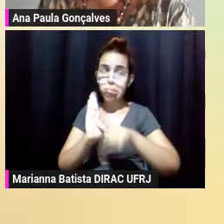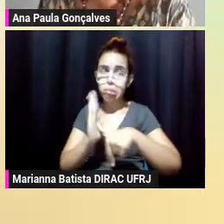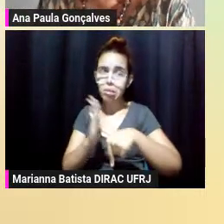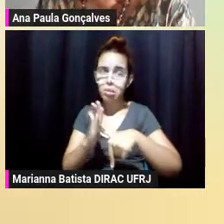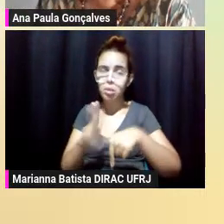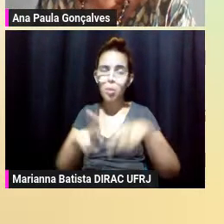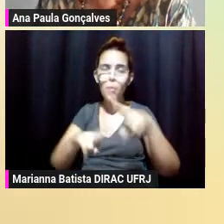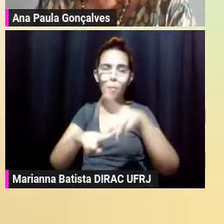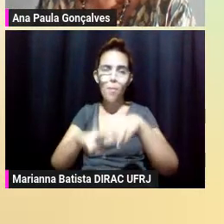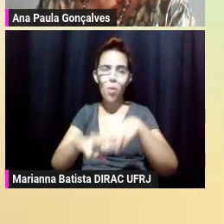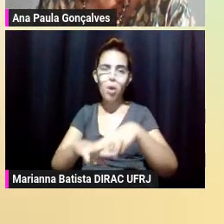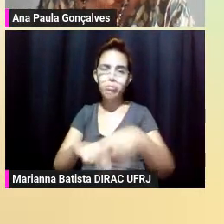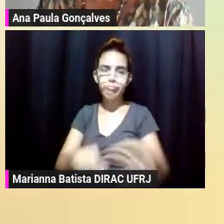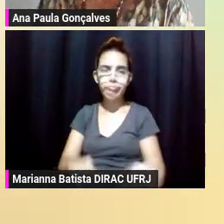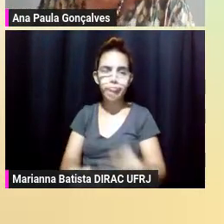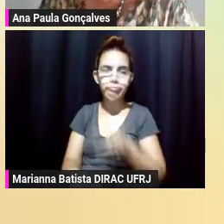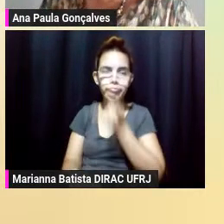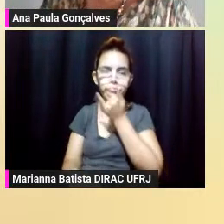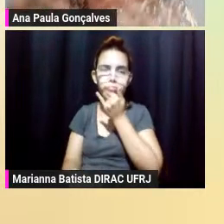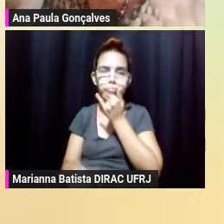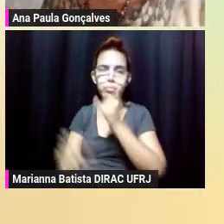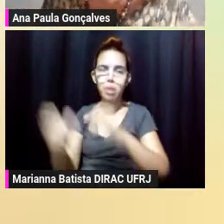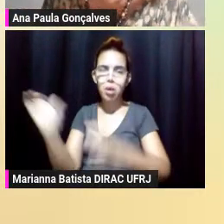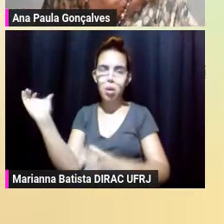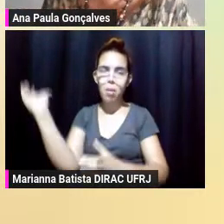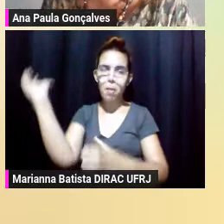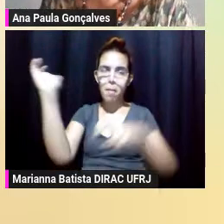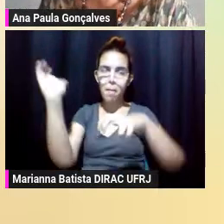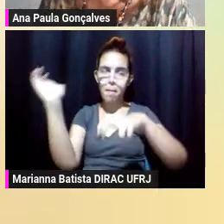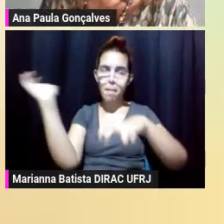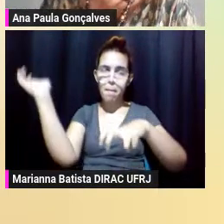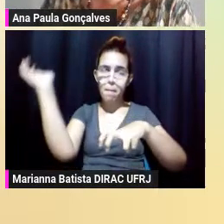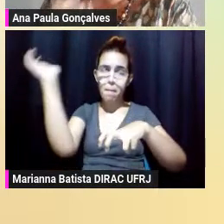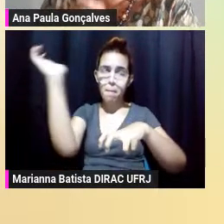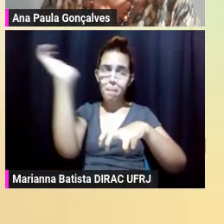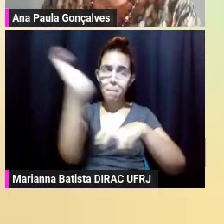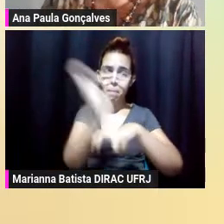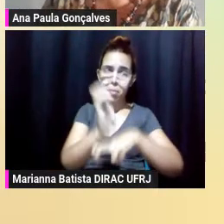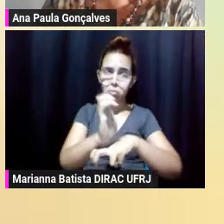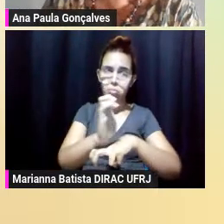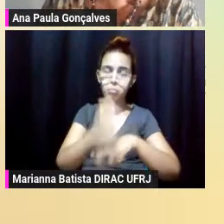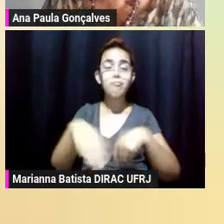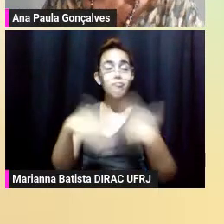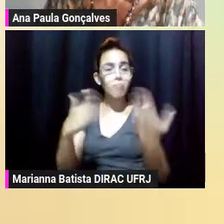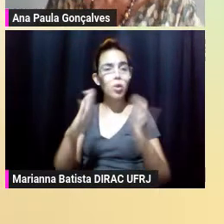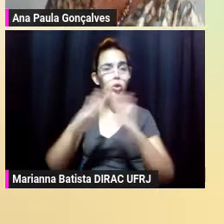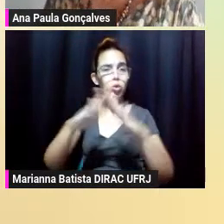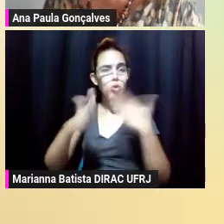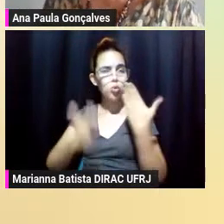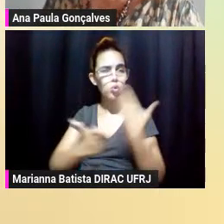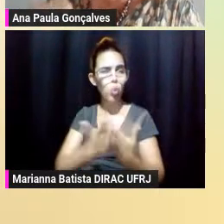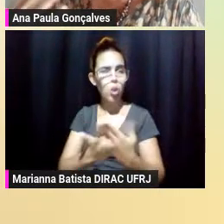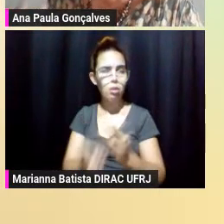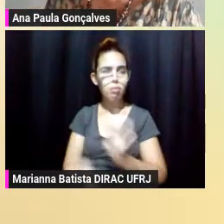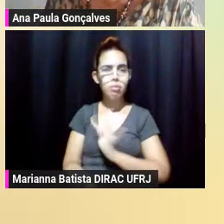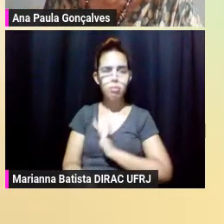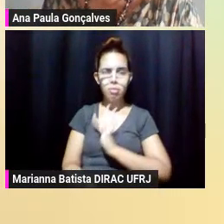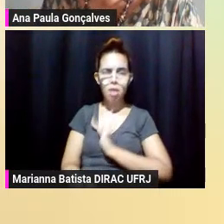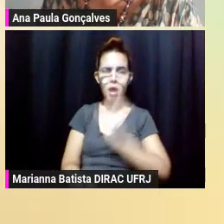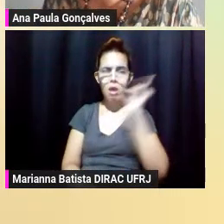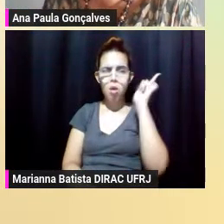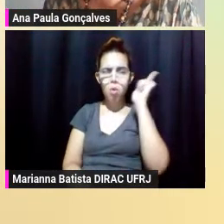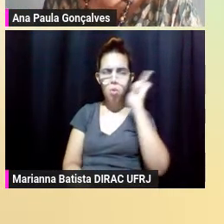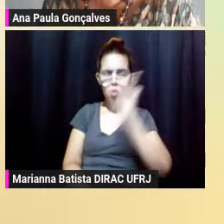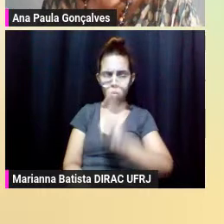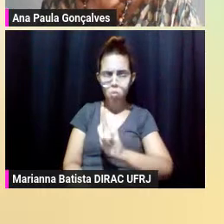segunda etapa de uma prova, eu sou aprovada. E aí eu faço essa escola técnica, que na época era processamento de dados. Quando eu estou quase terminando,